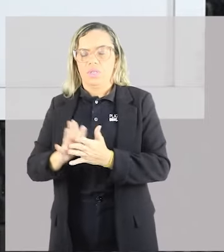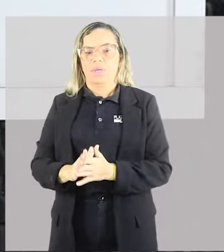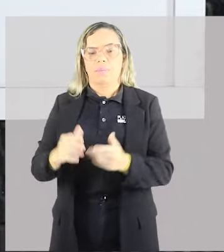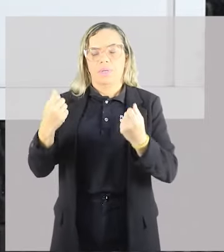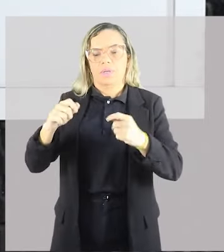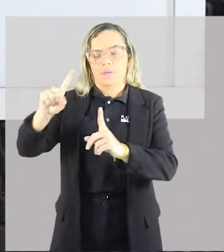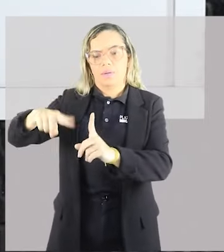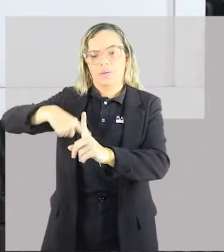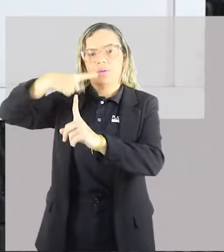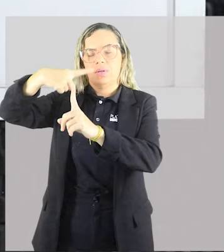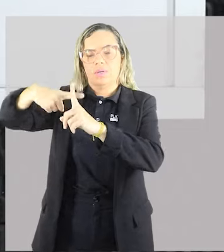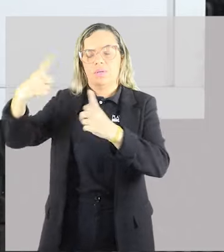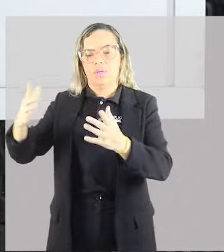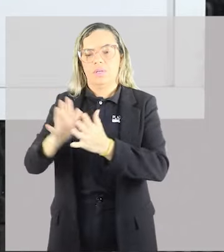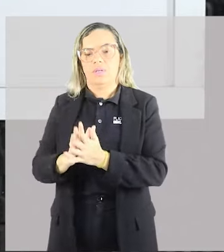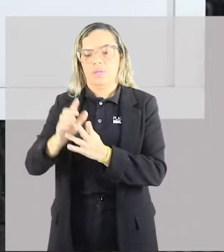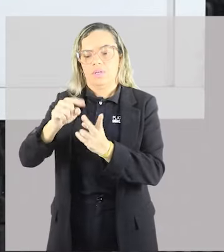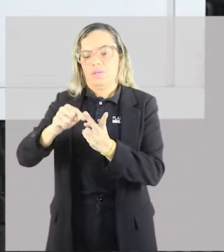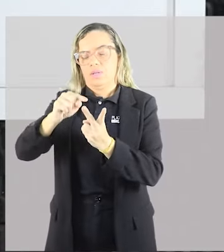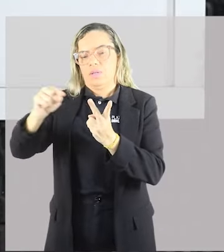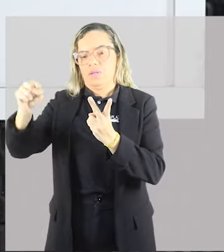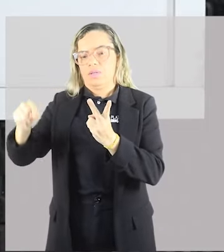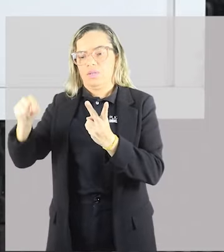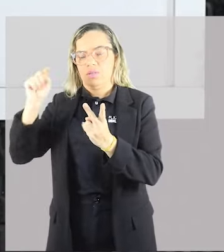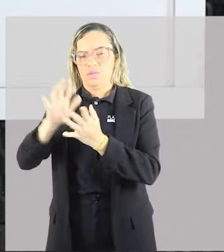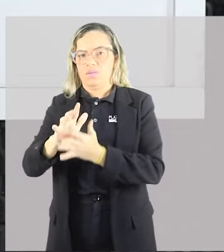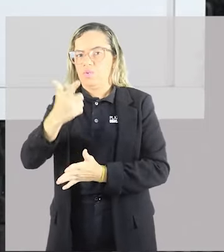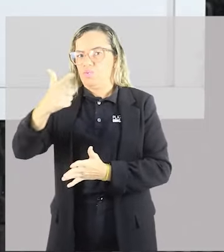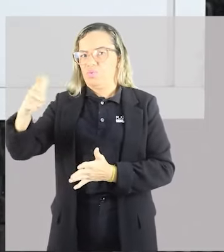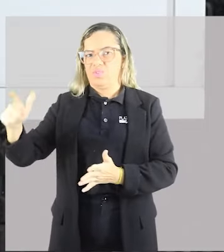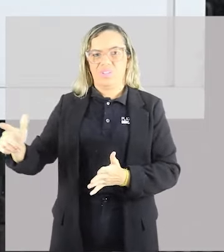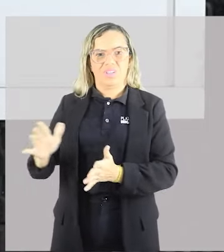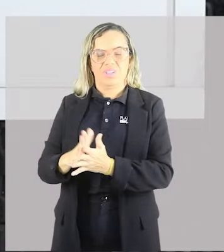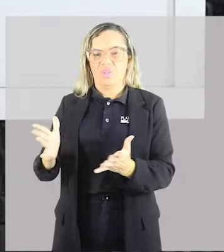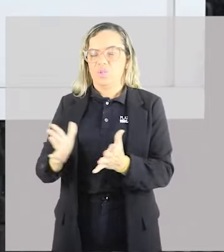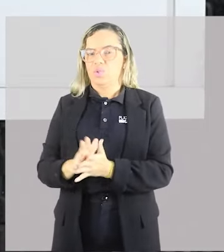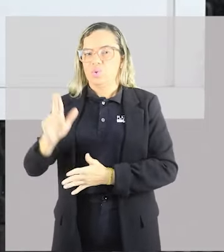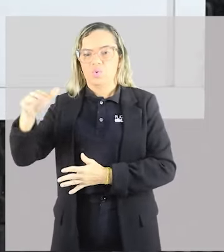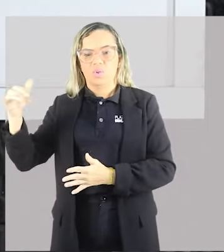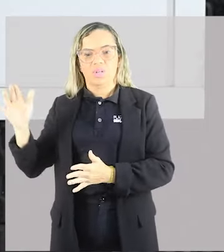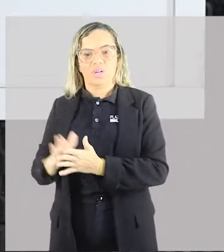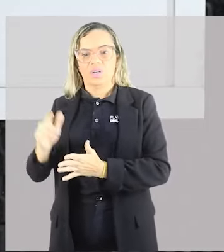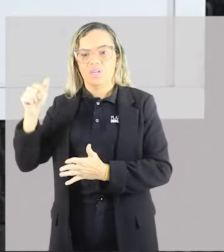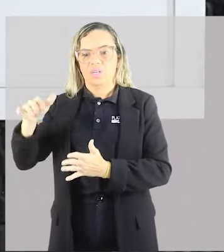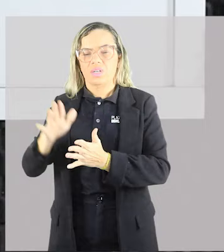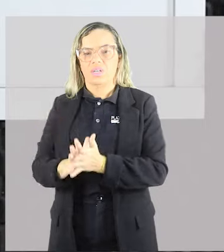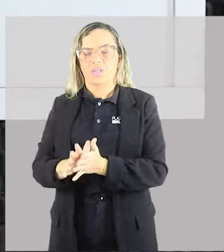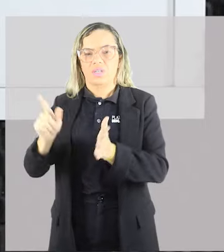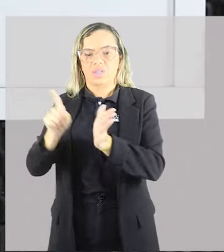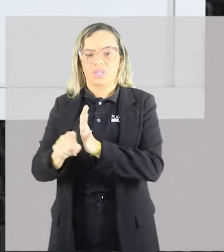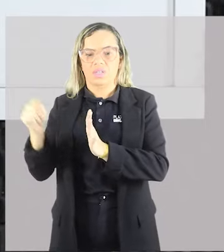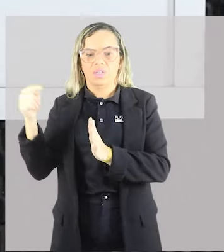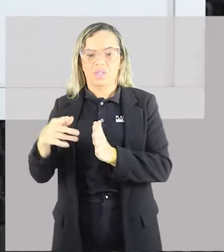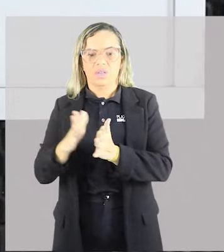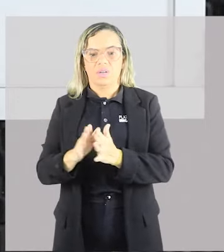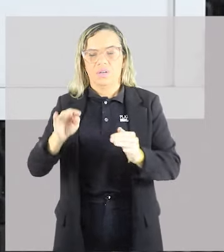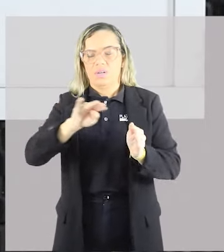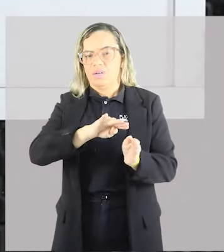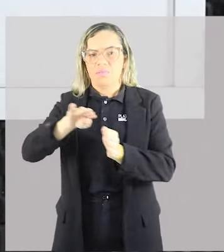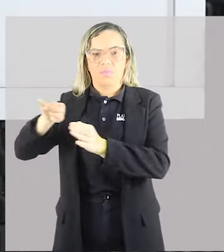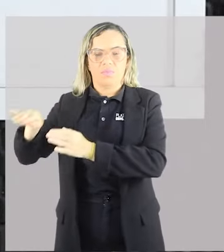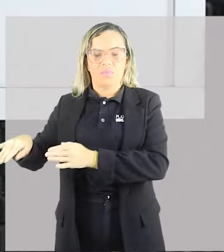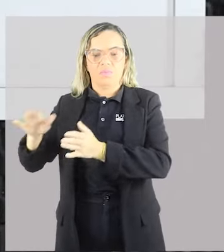né Por qu porque não existe raiz quadrada de número negativo então eu vou eliminar os valores de x que ficam deixa a expressão